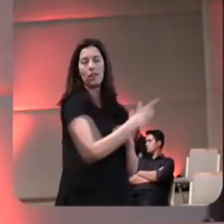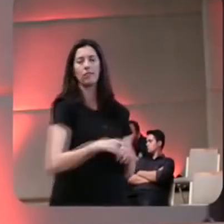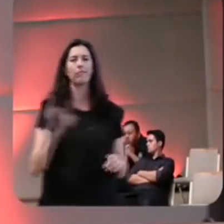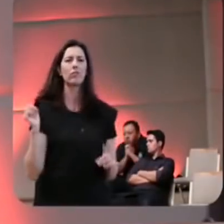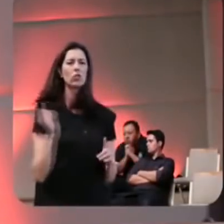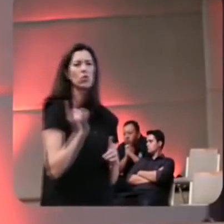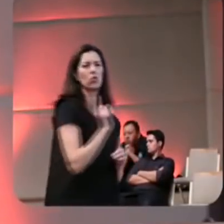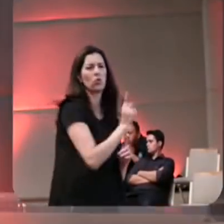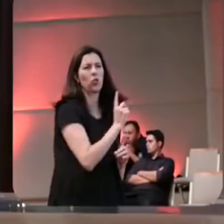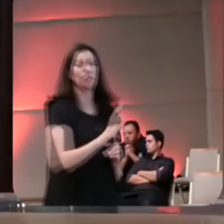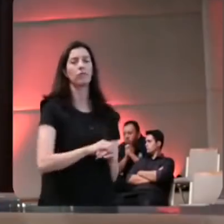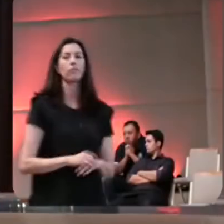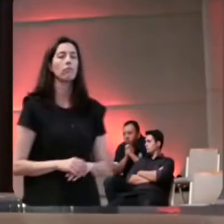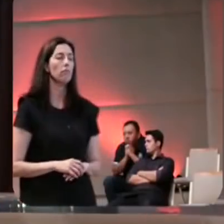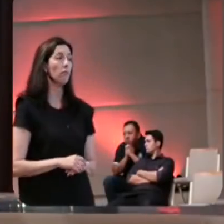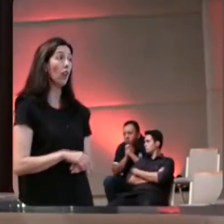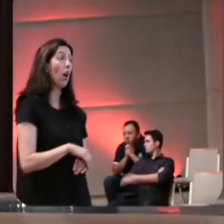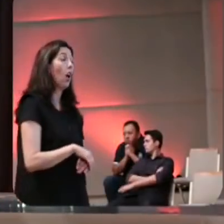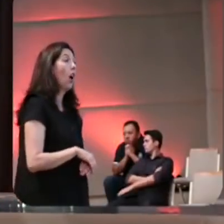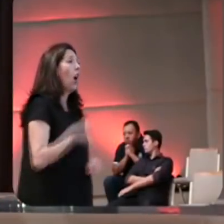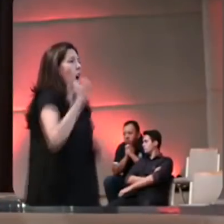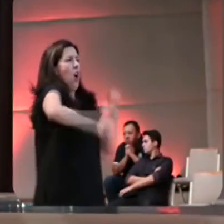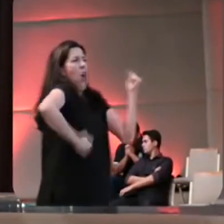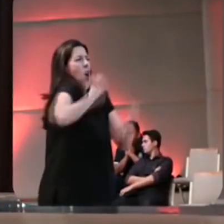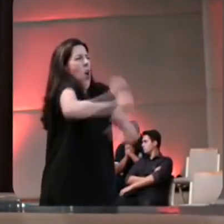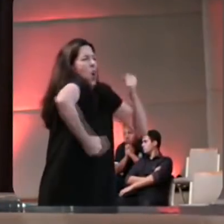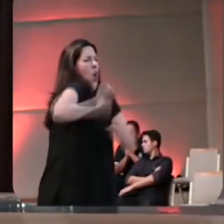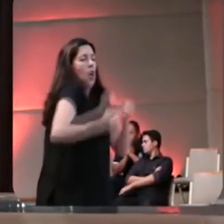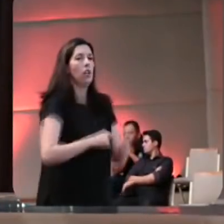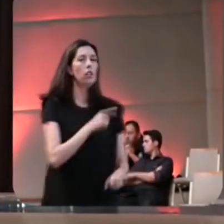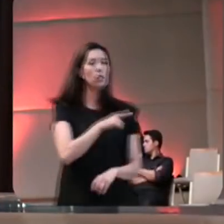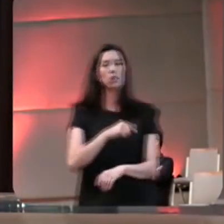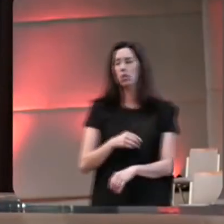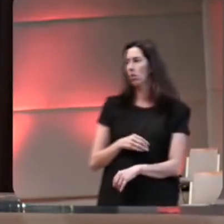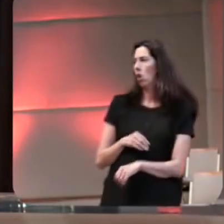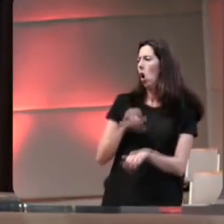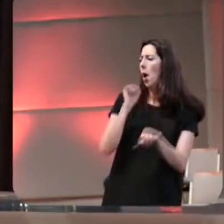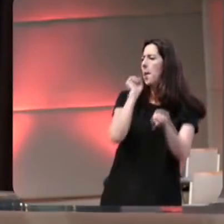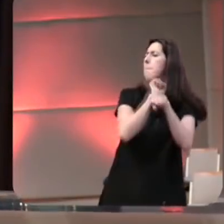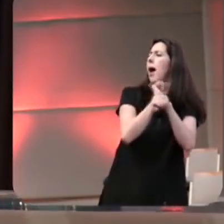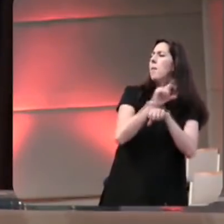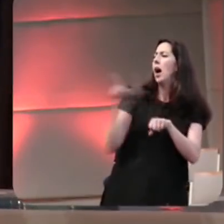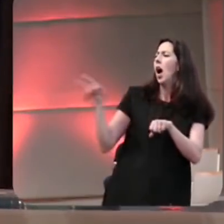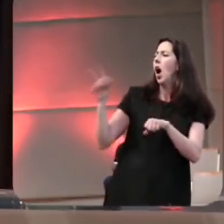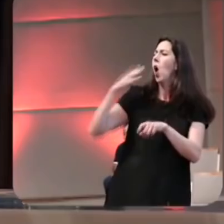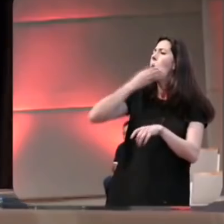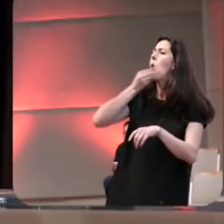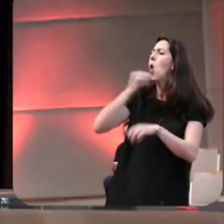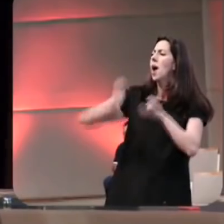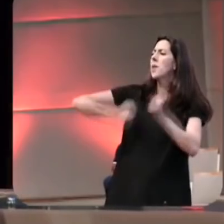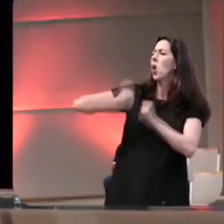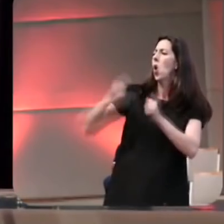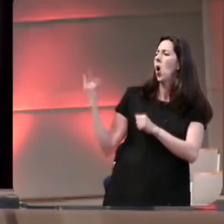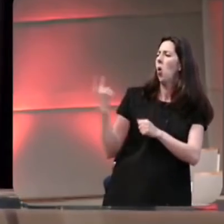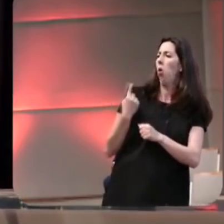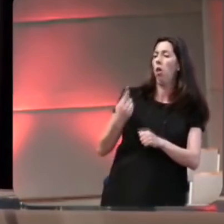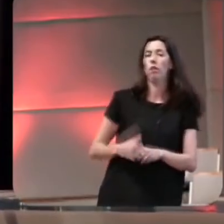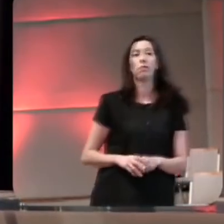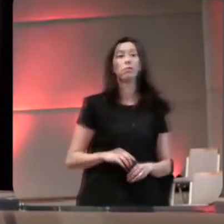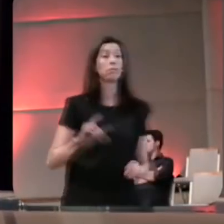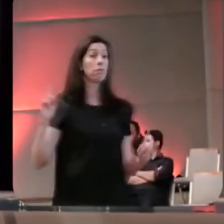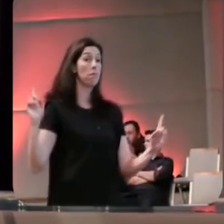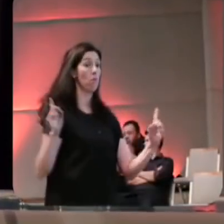ajuda. Eles são de roupas, precisa de dinheiro, precisa disso. Ele falou: olha, quanto eles precisam? Ah, eles precisam